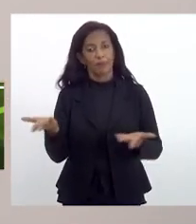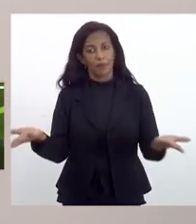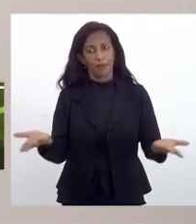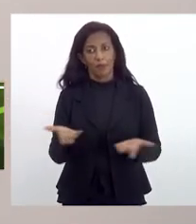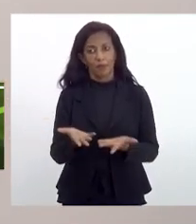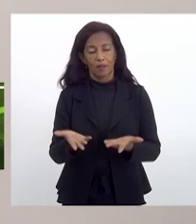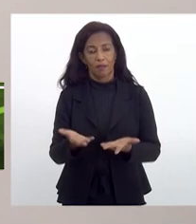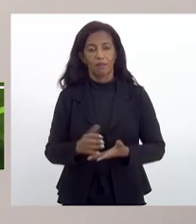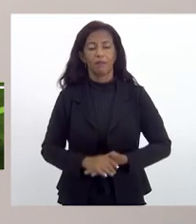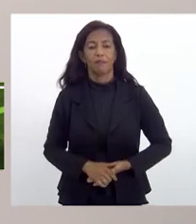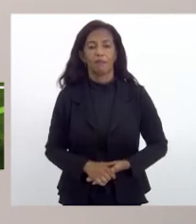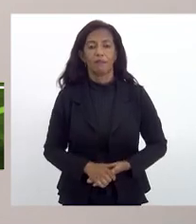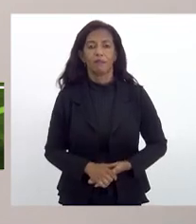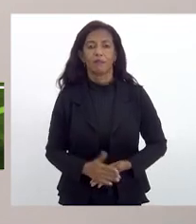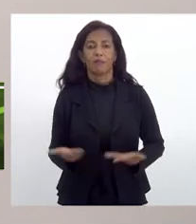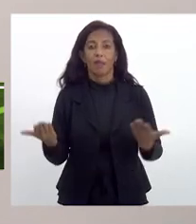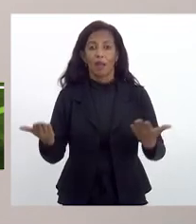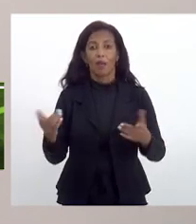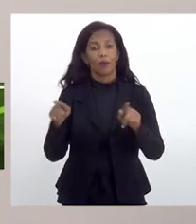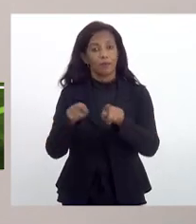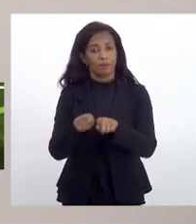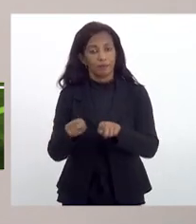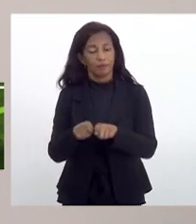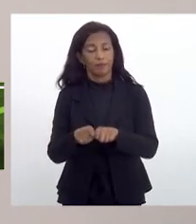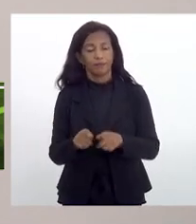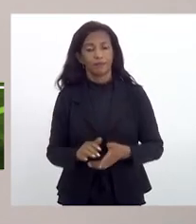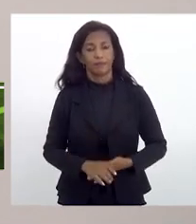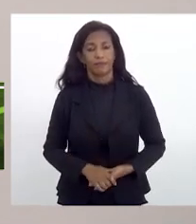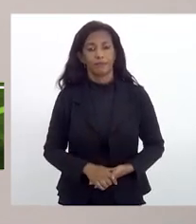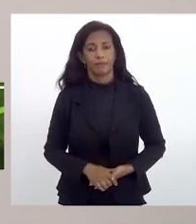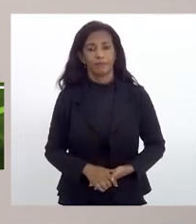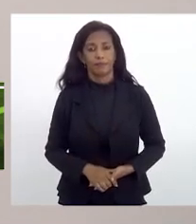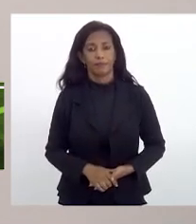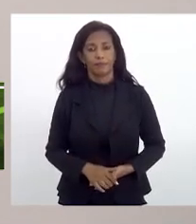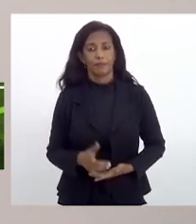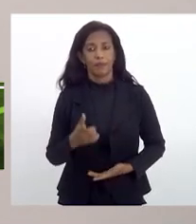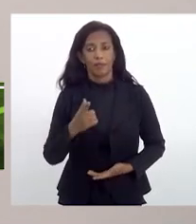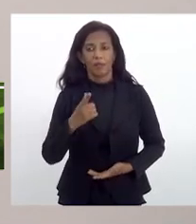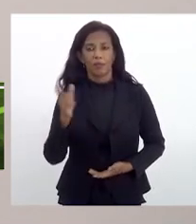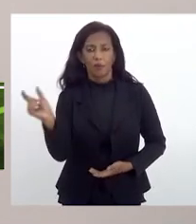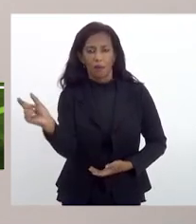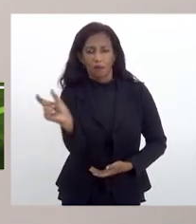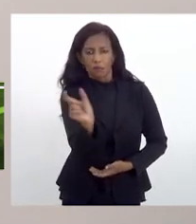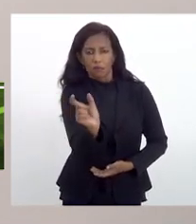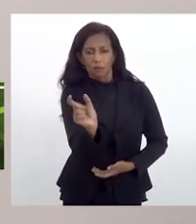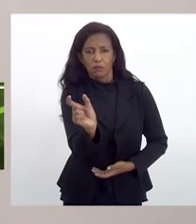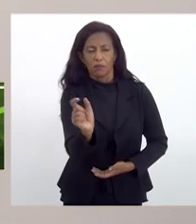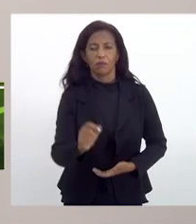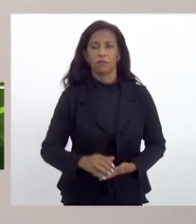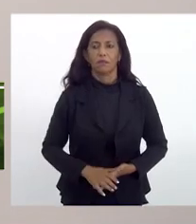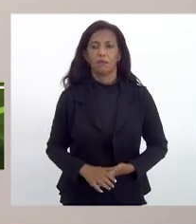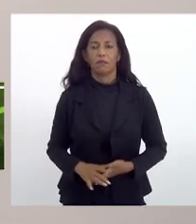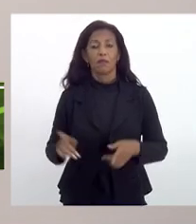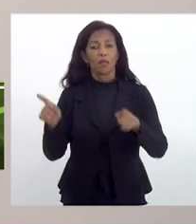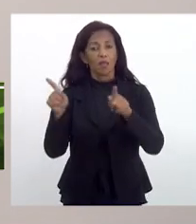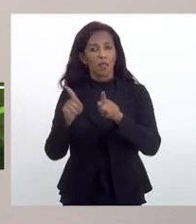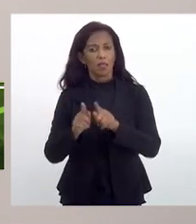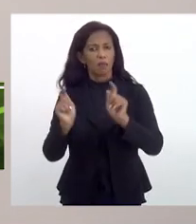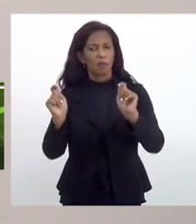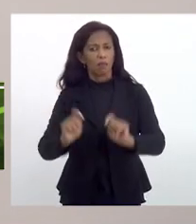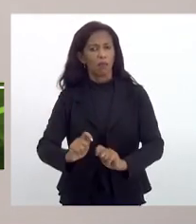a tônica. Agora, por outro lado, eu vou pegar um gancho aqui e que também abre uma